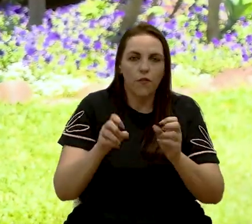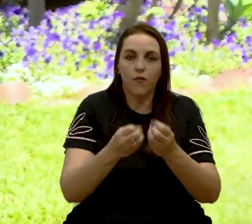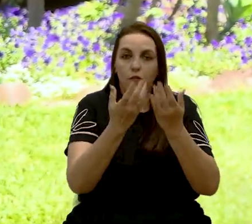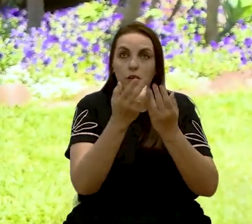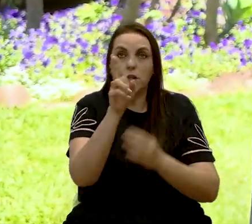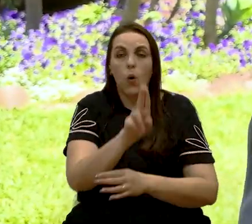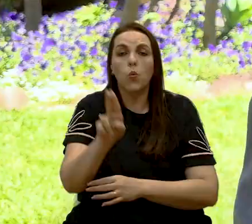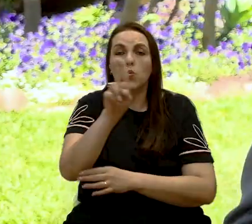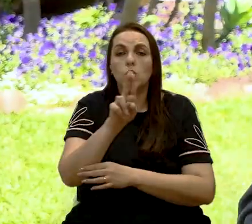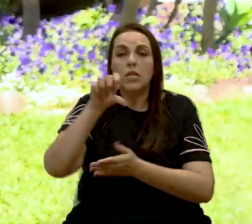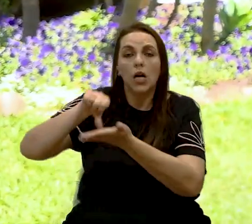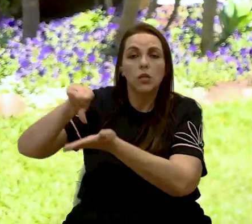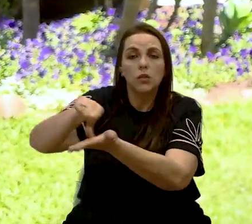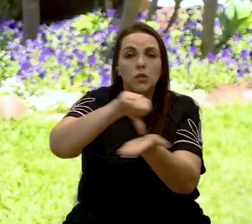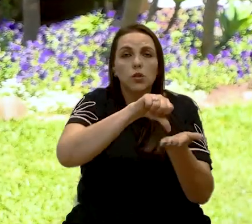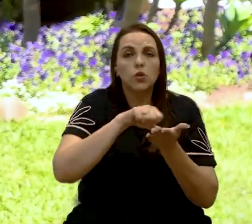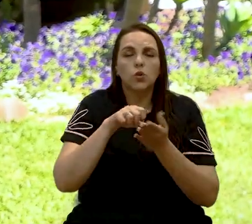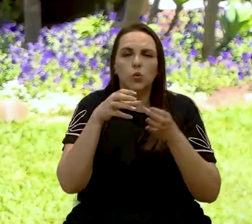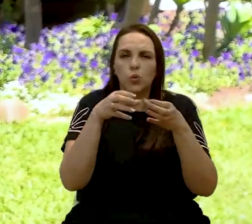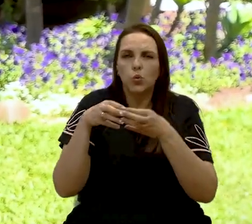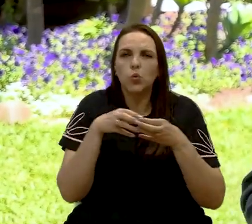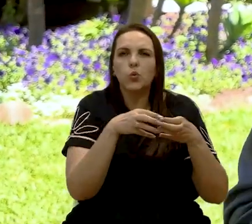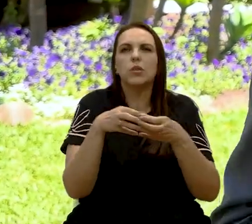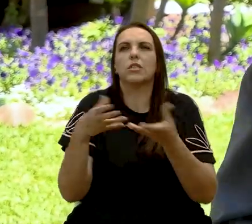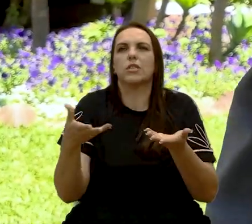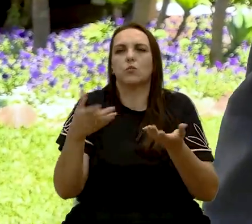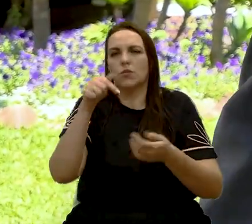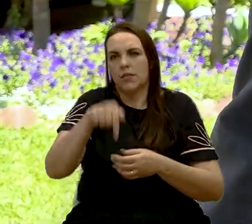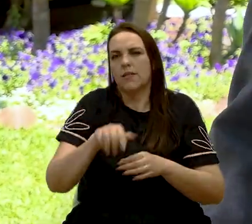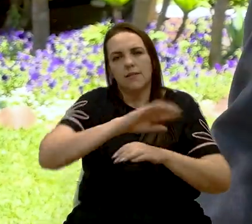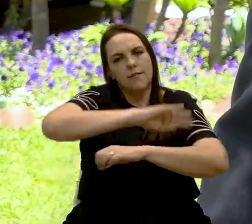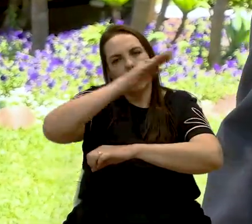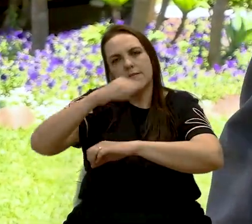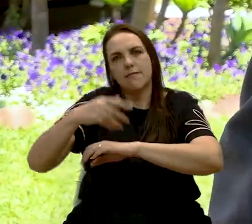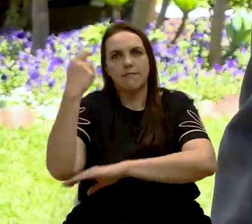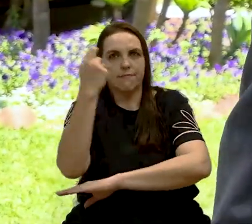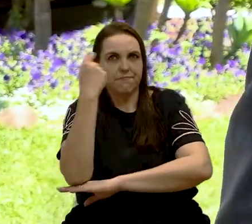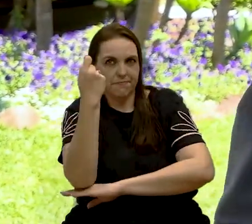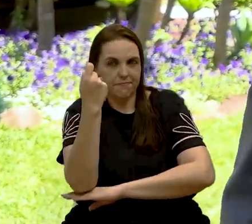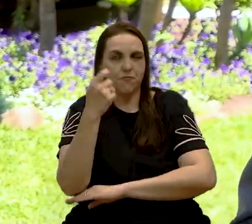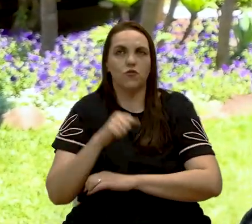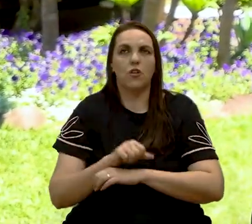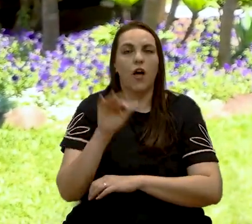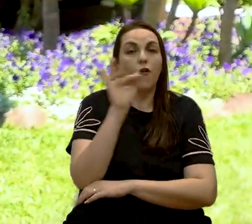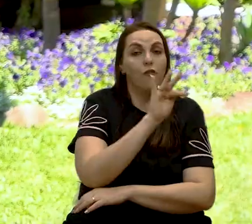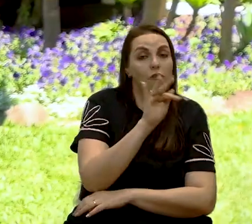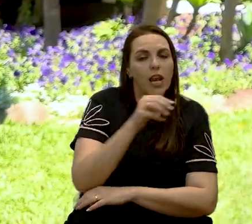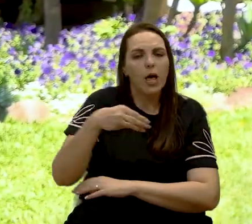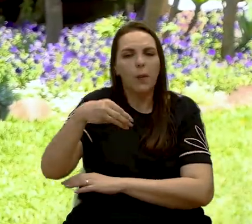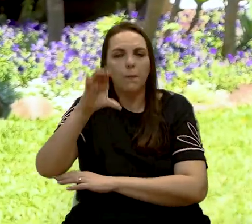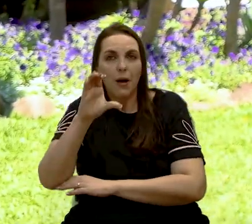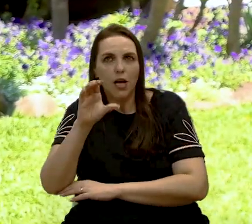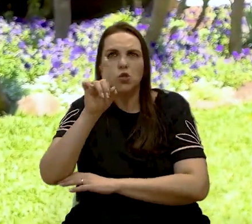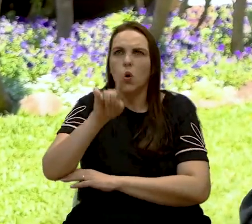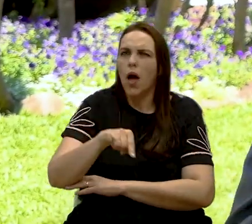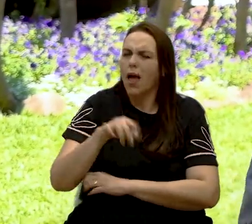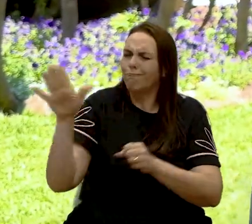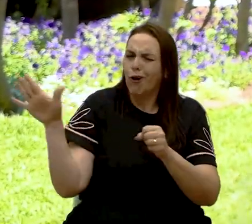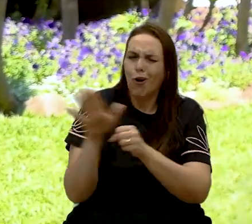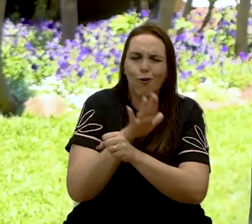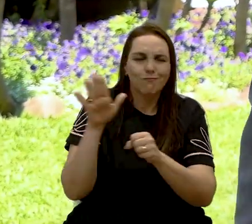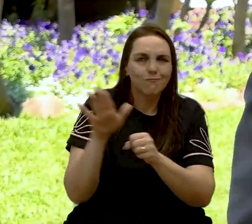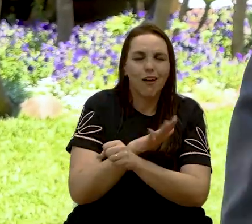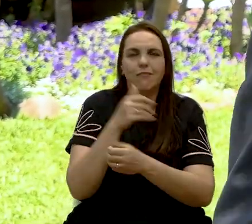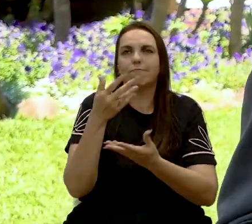para utilizar dos pontos turísticos da nossa Serra Gaúcha. E geralmente, mês de fevereiro e março,